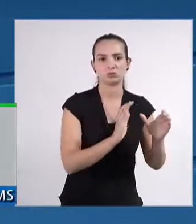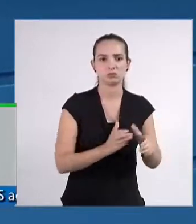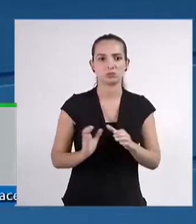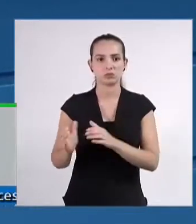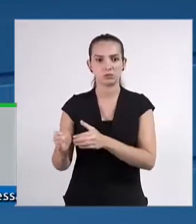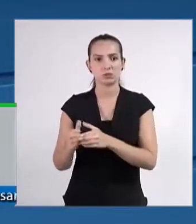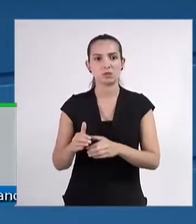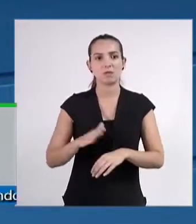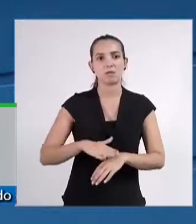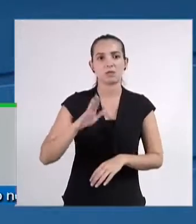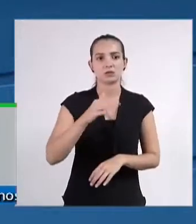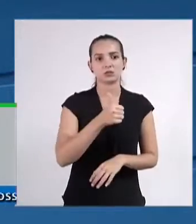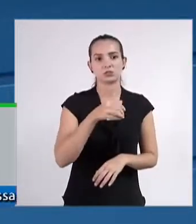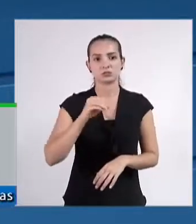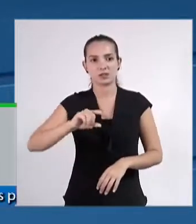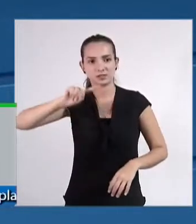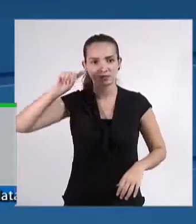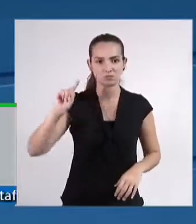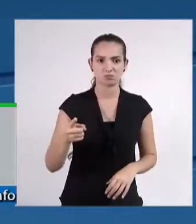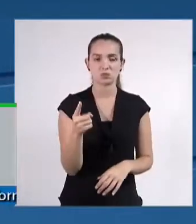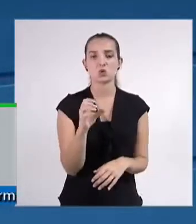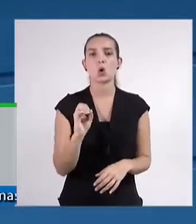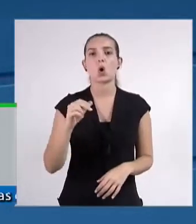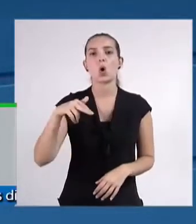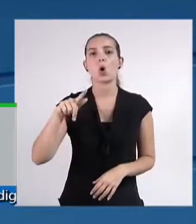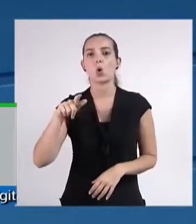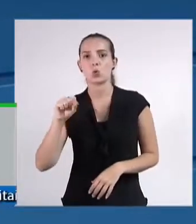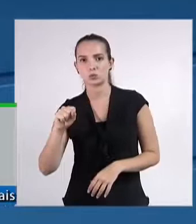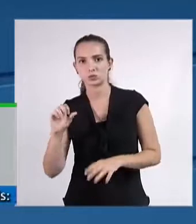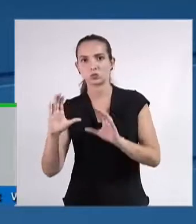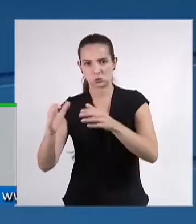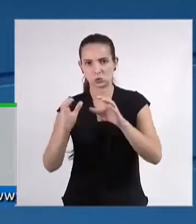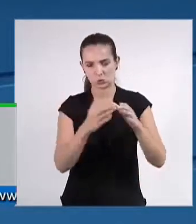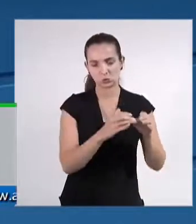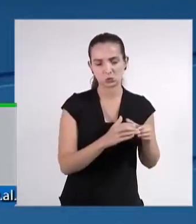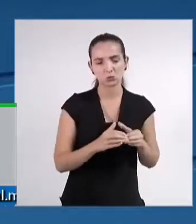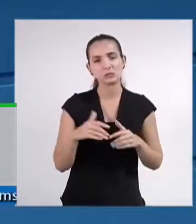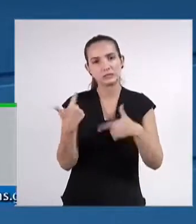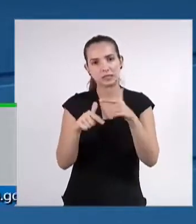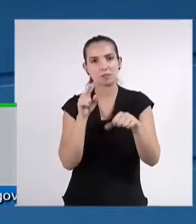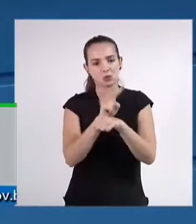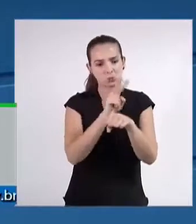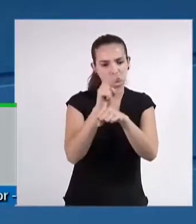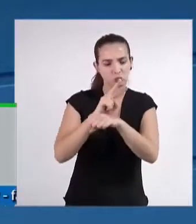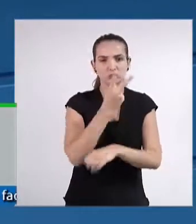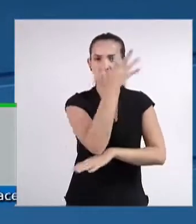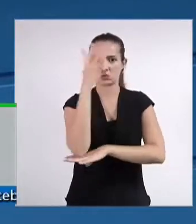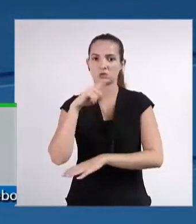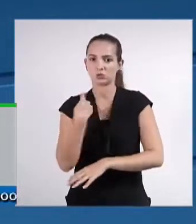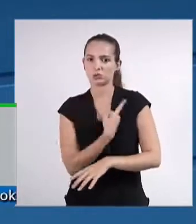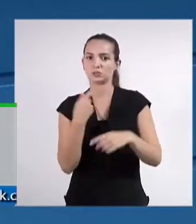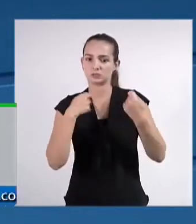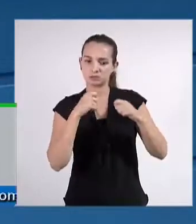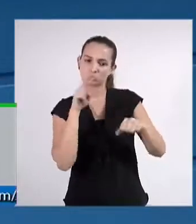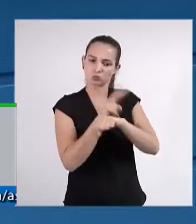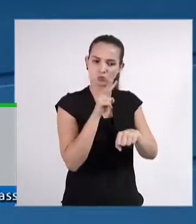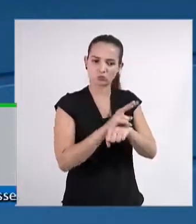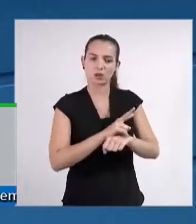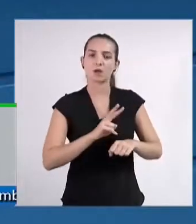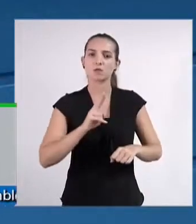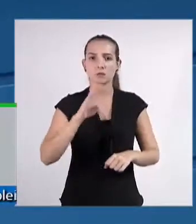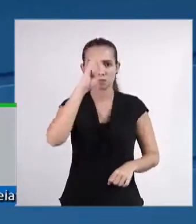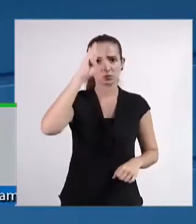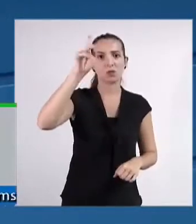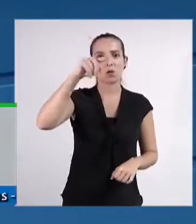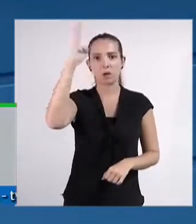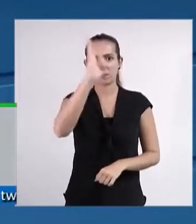de 10 mil ONGs que existem na região amazônica, ferindo os interesses nacionais. Então, aproveito